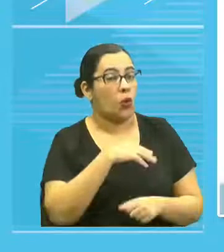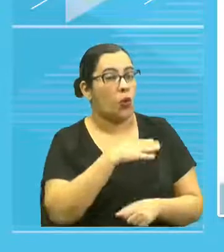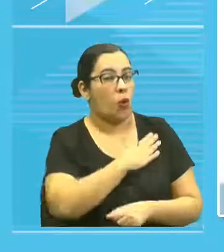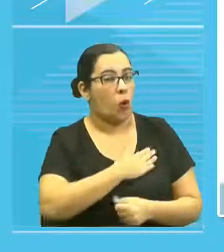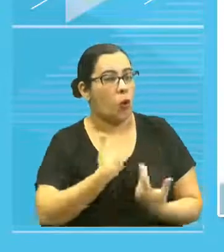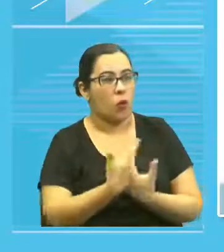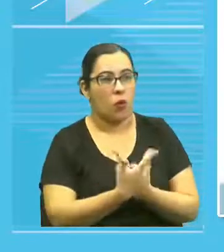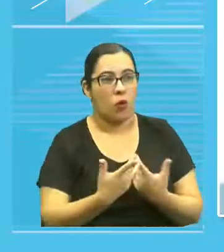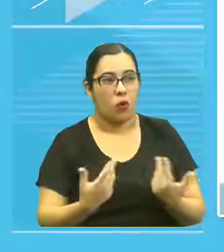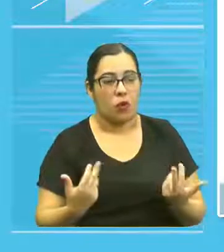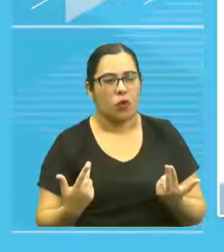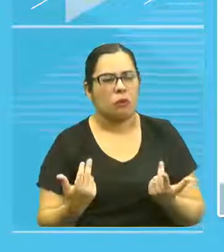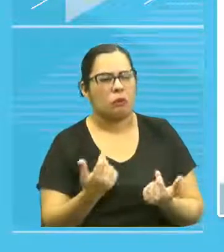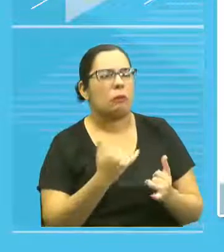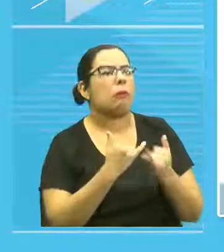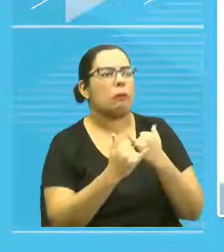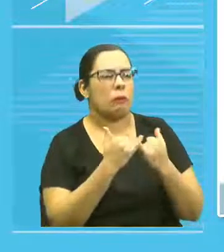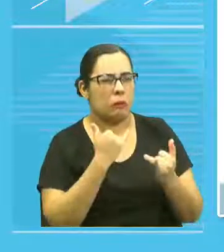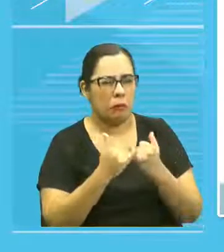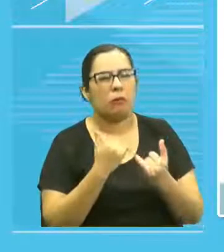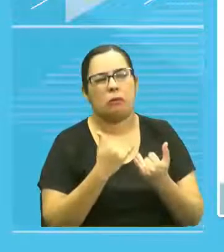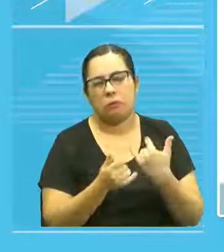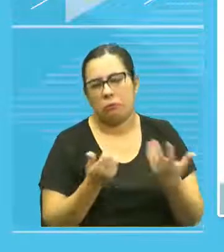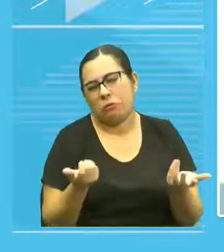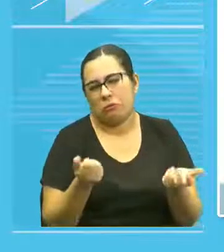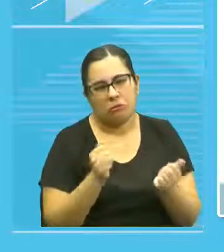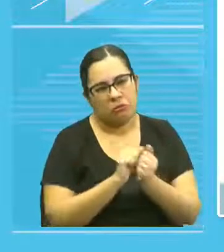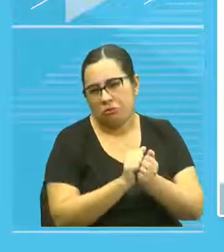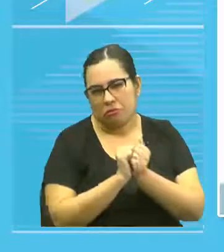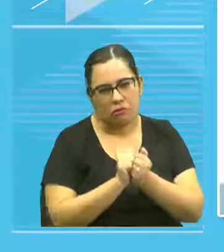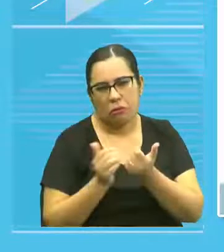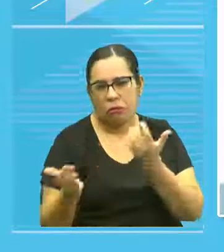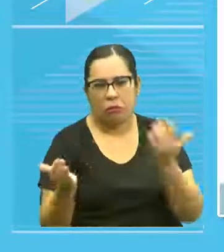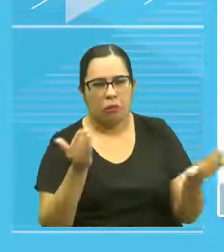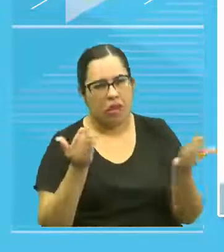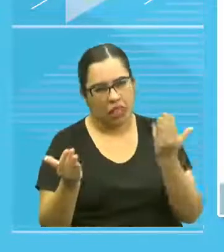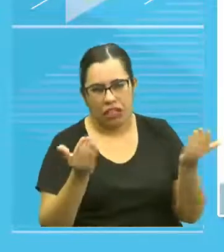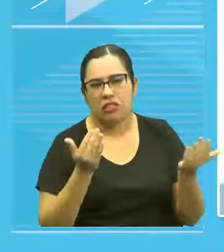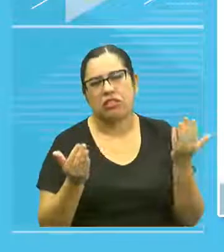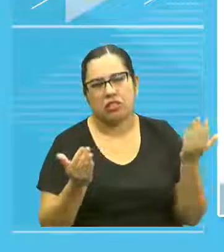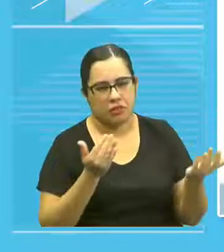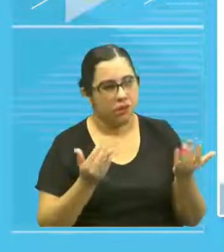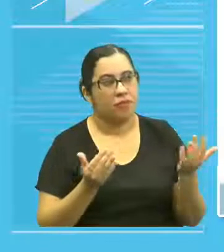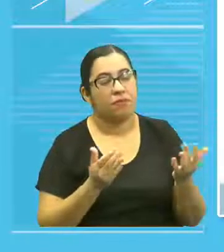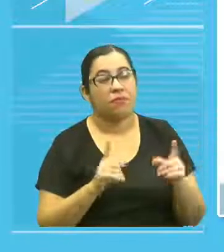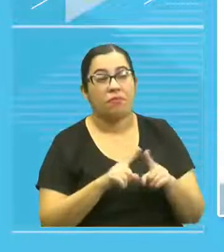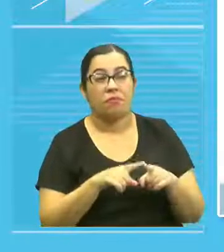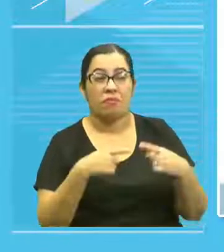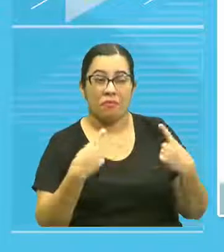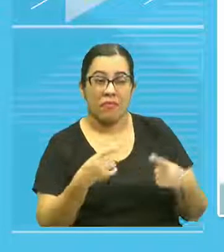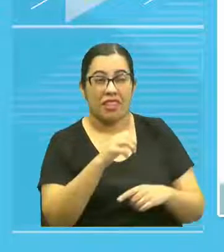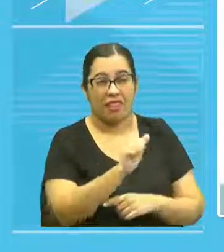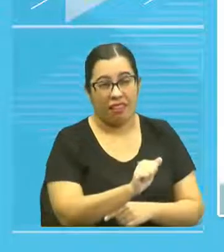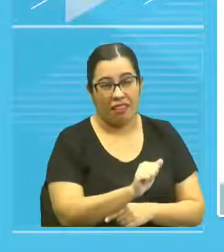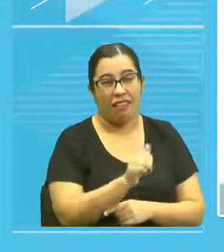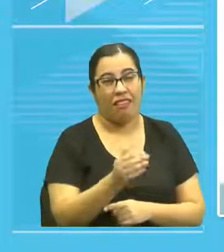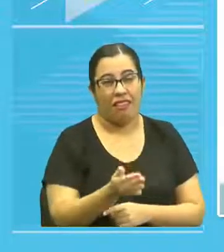fins semelhantes junto é questão de comparação esse assim separado traz